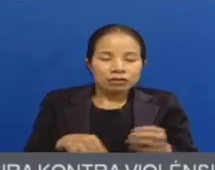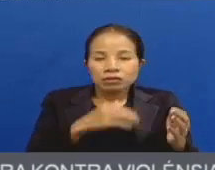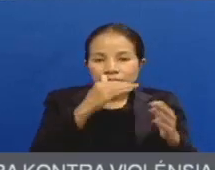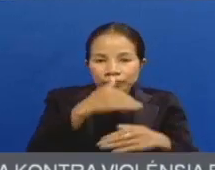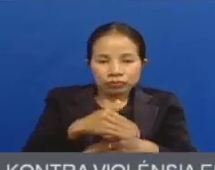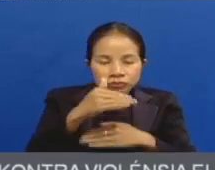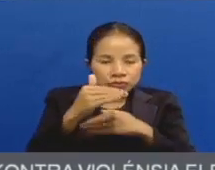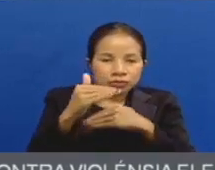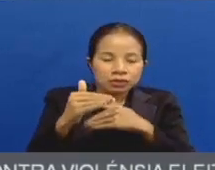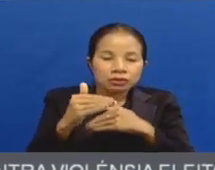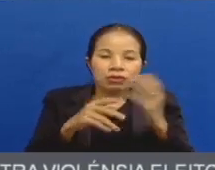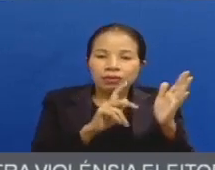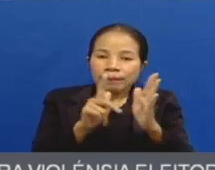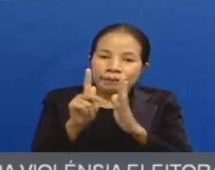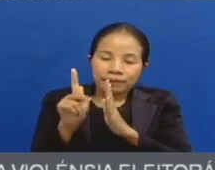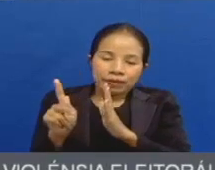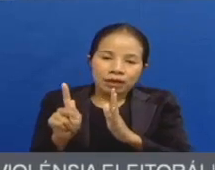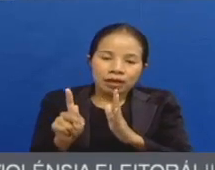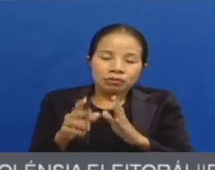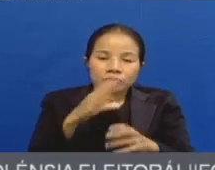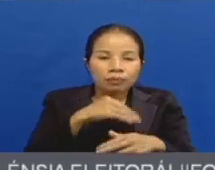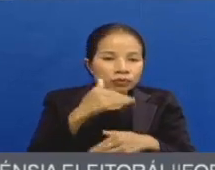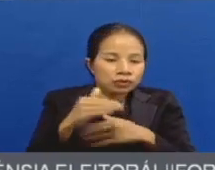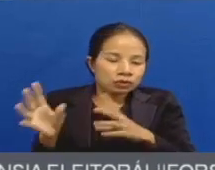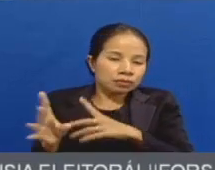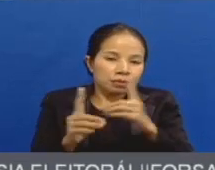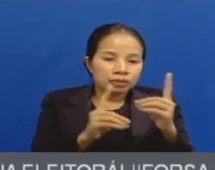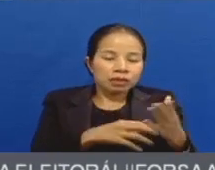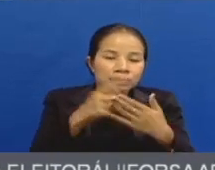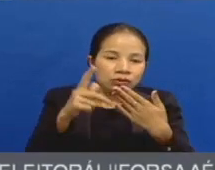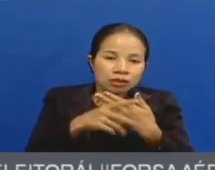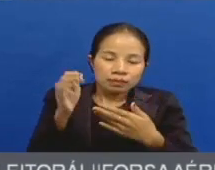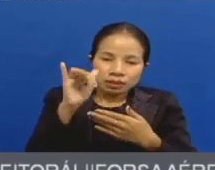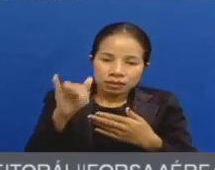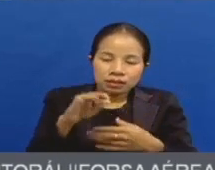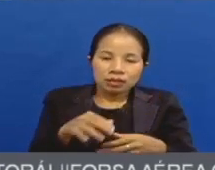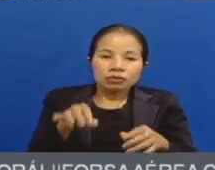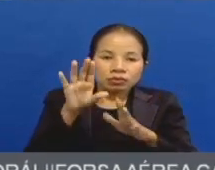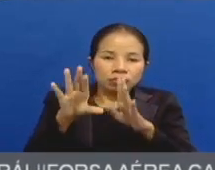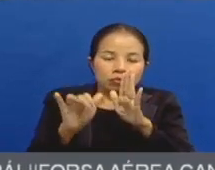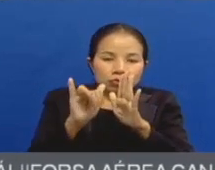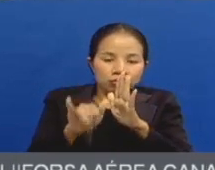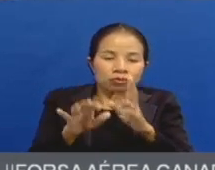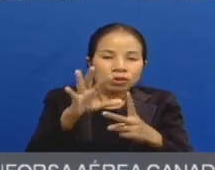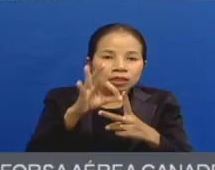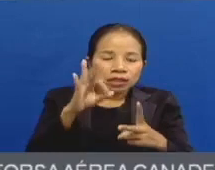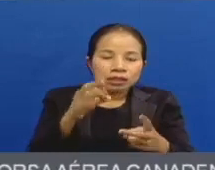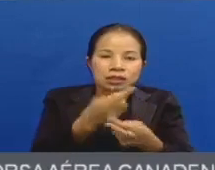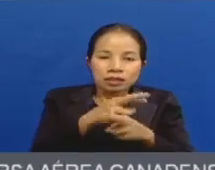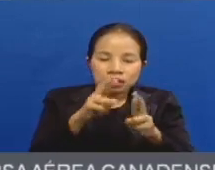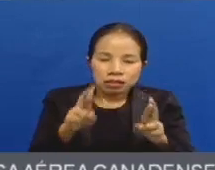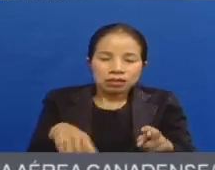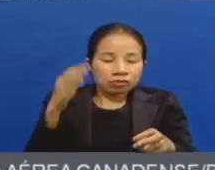processo planeamento processo implementação programa sira no torretan nia resultado integra